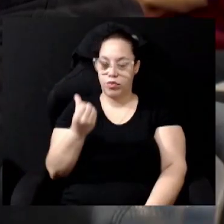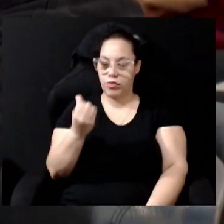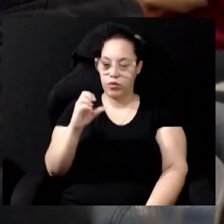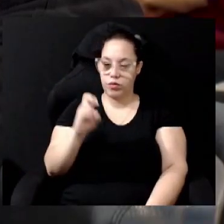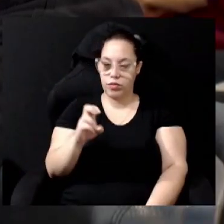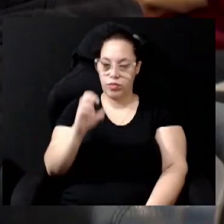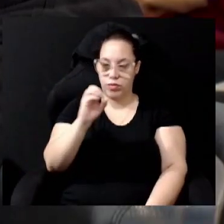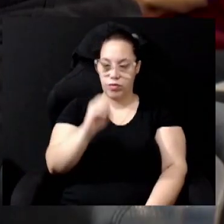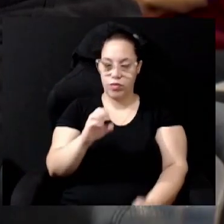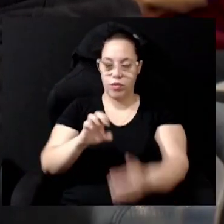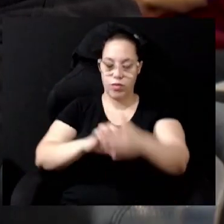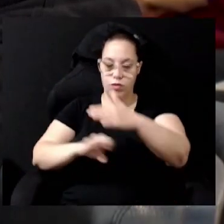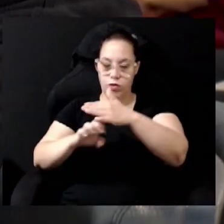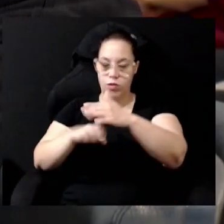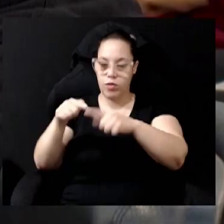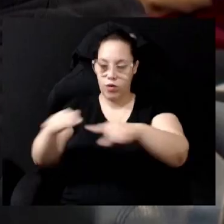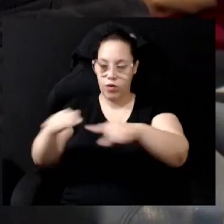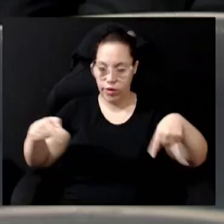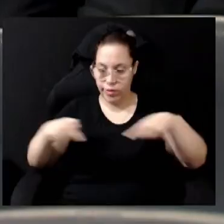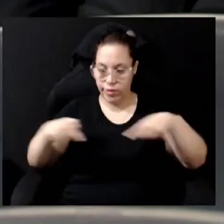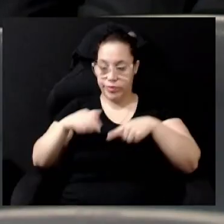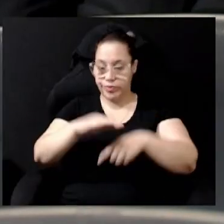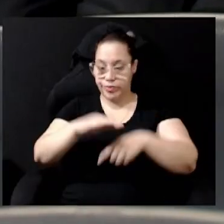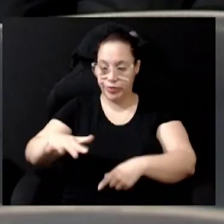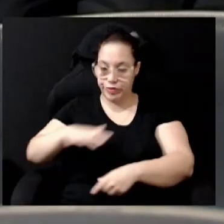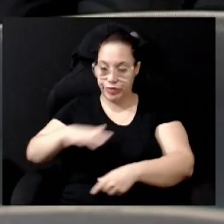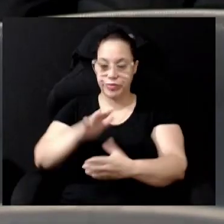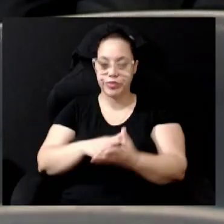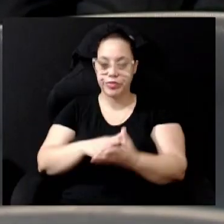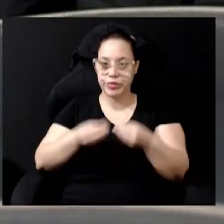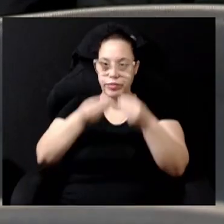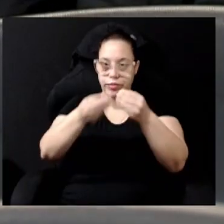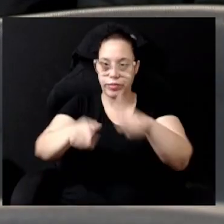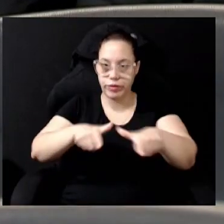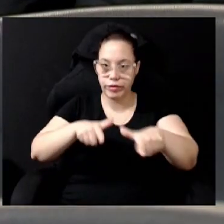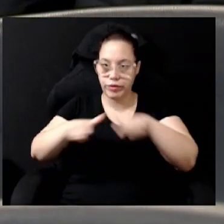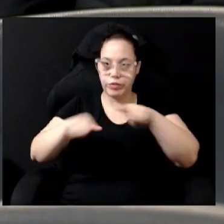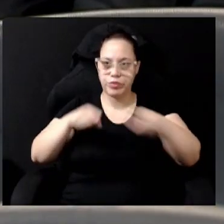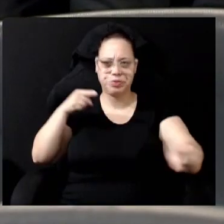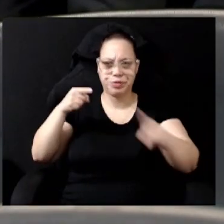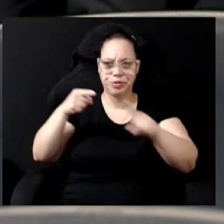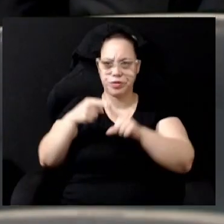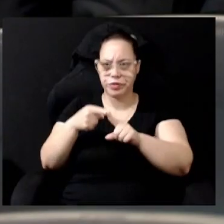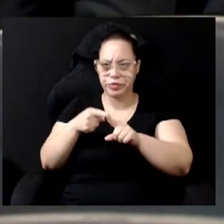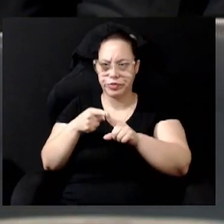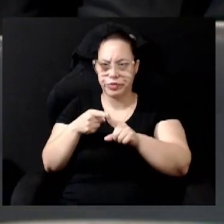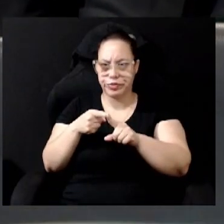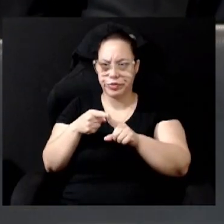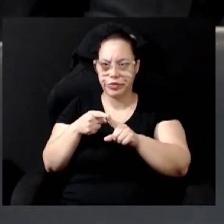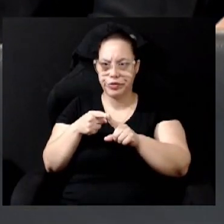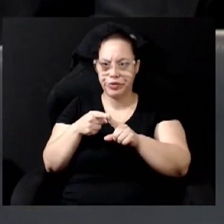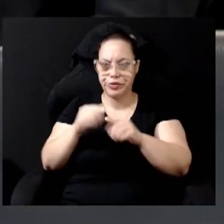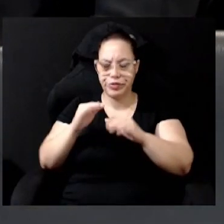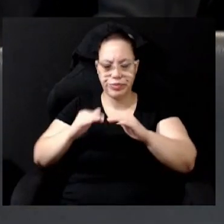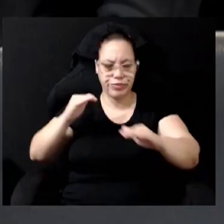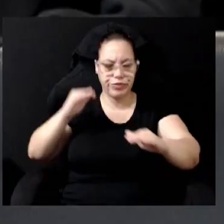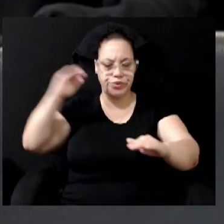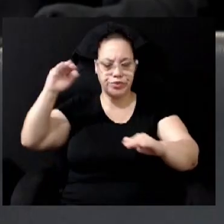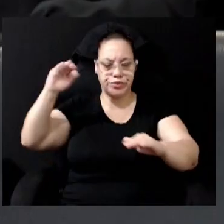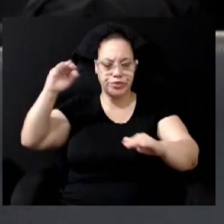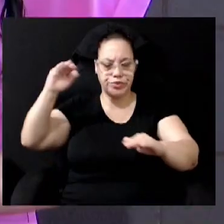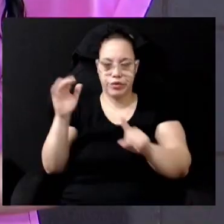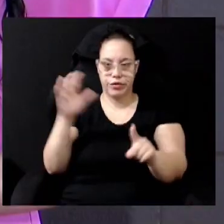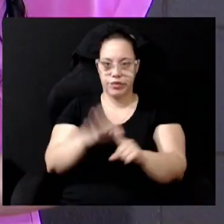empresas localizadas nessa área, oferecendo emprego e impactando positivamente no desenvolvimento econômico e social